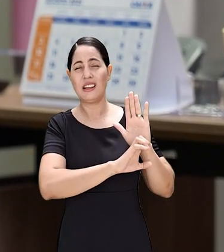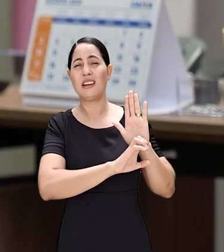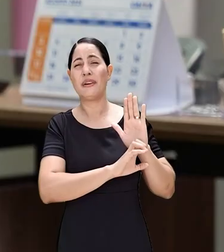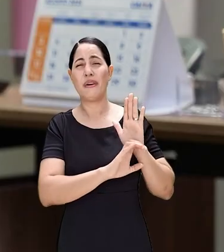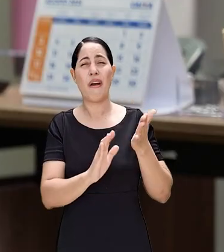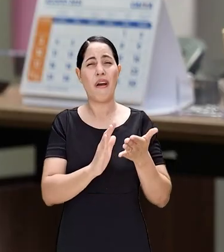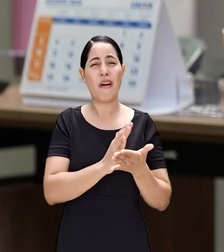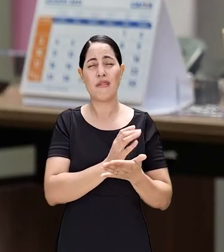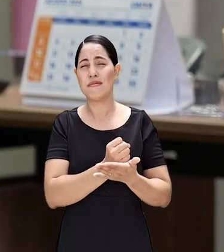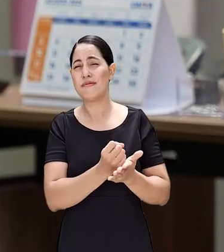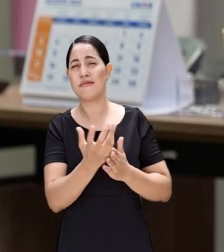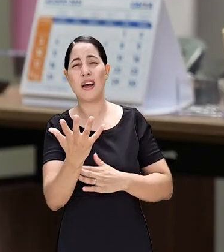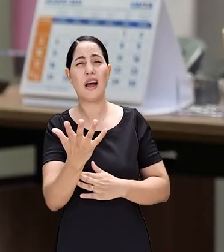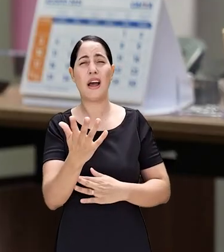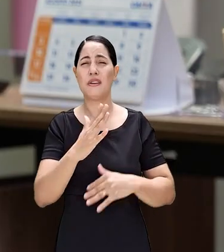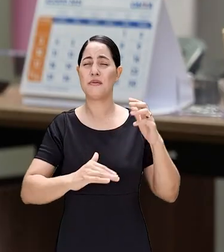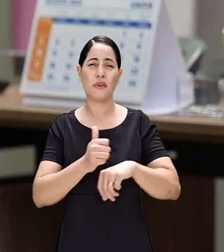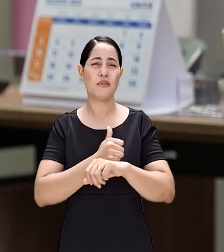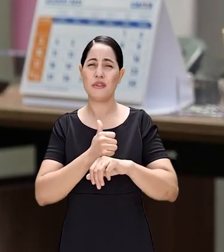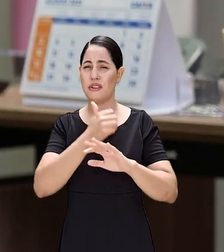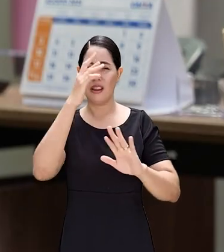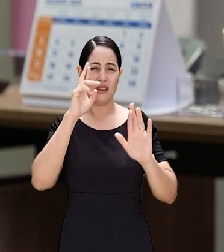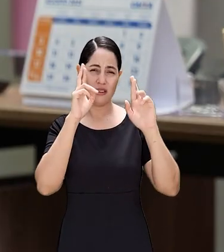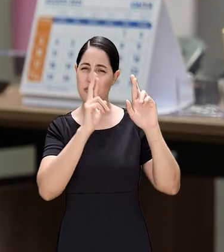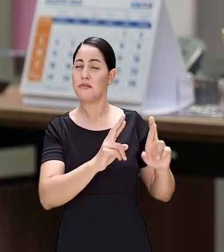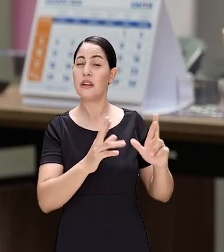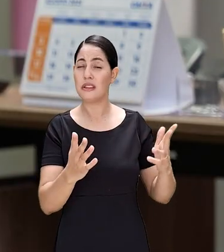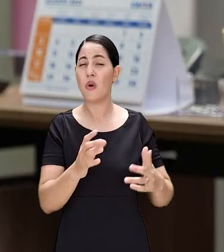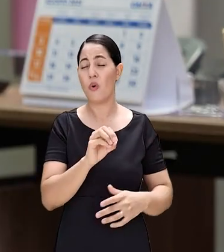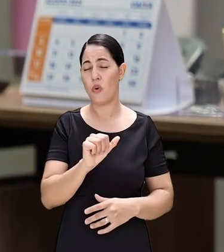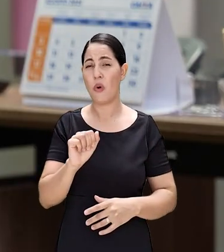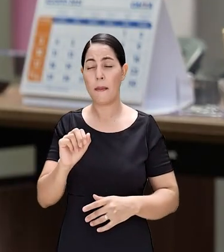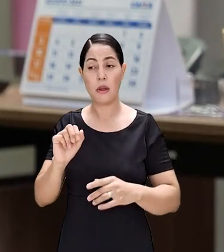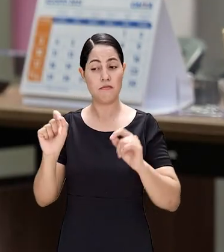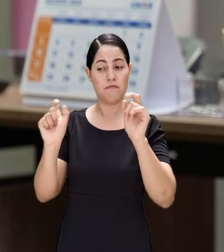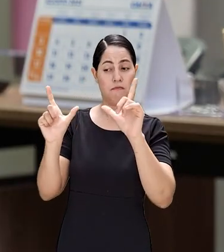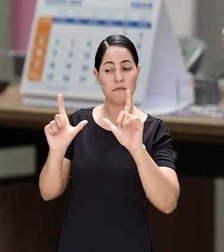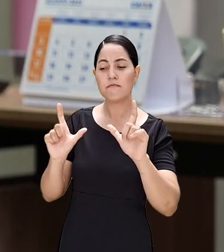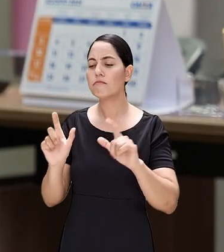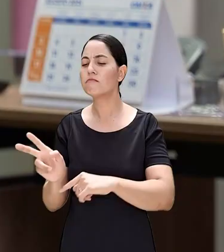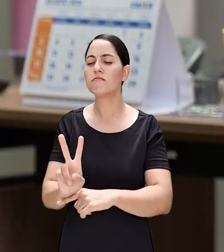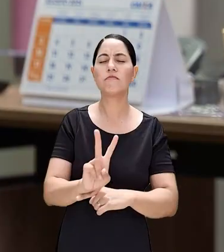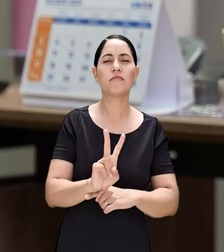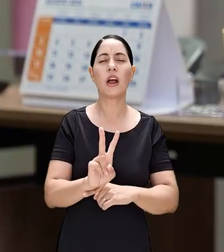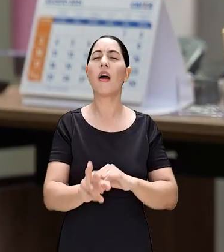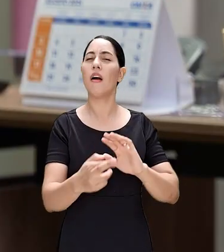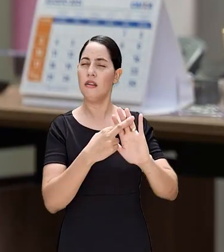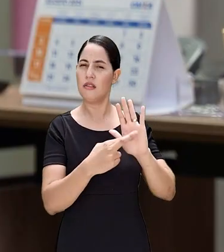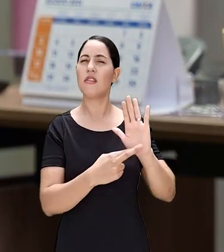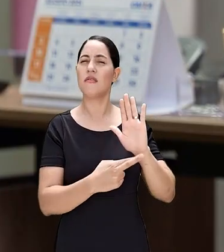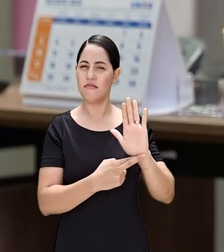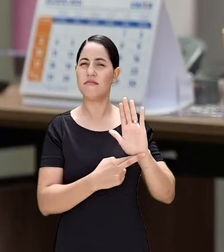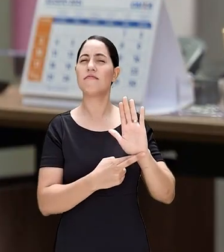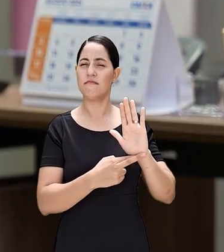muitos profissionais ignoram essas normas, a OAB está sempre de olho e sempre disposta a regulamentar a